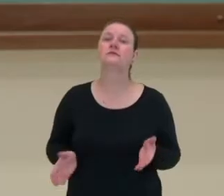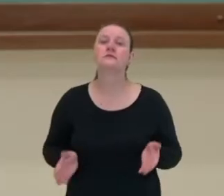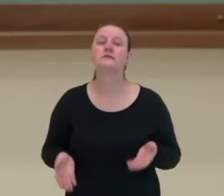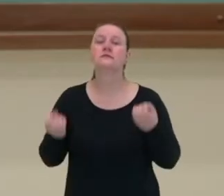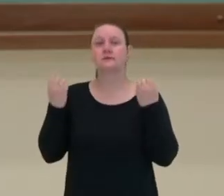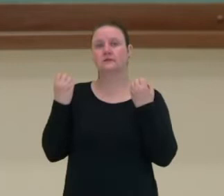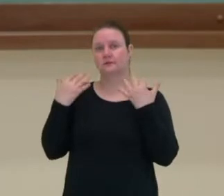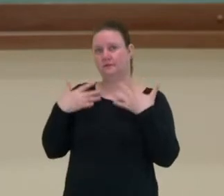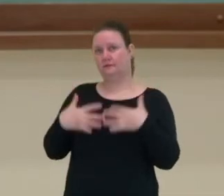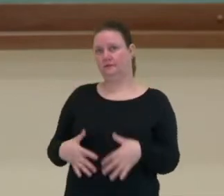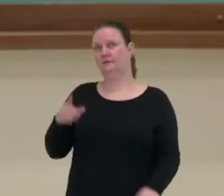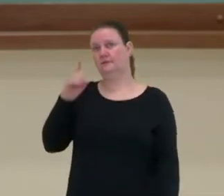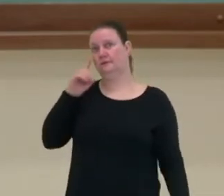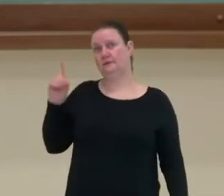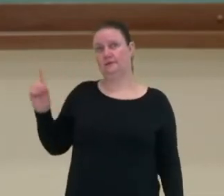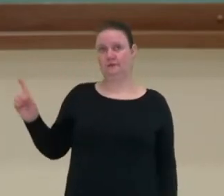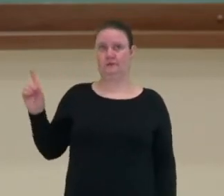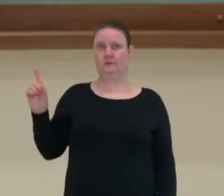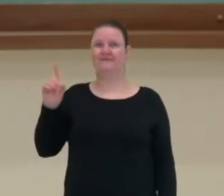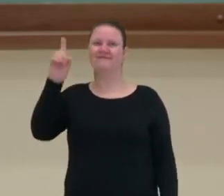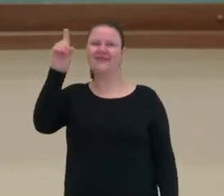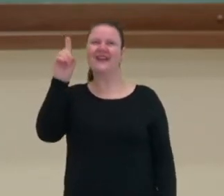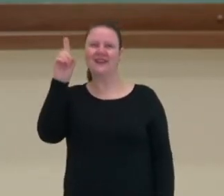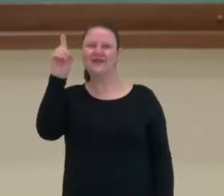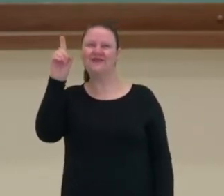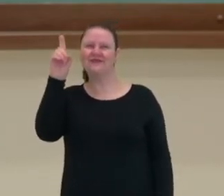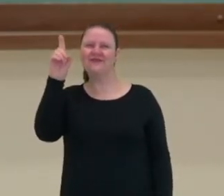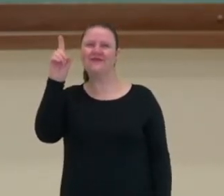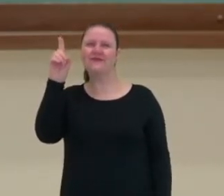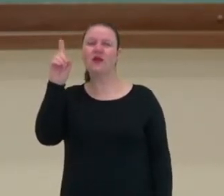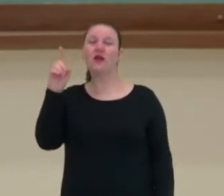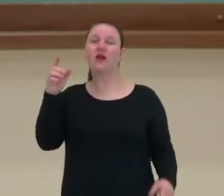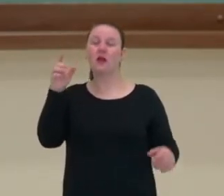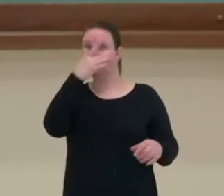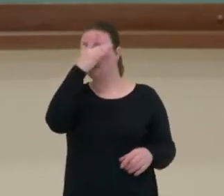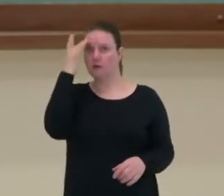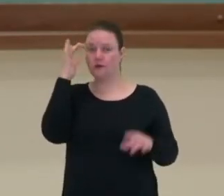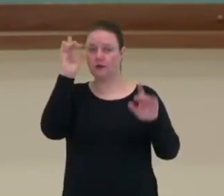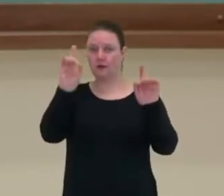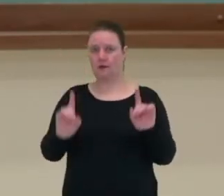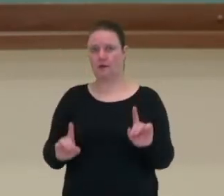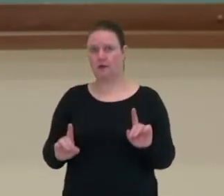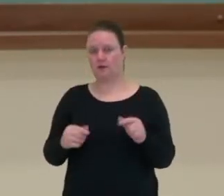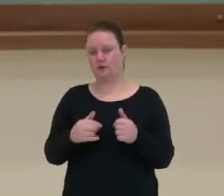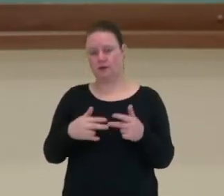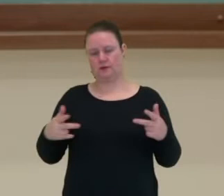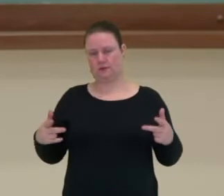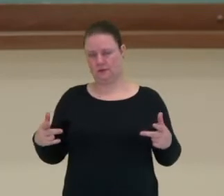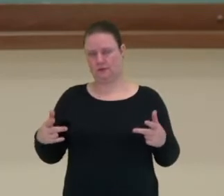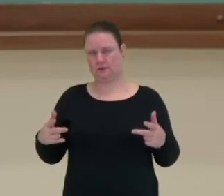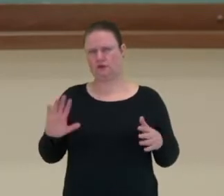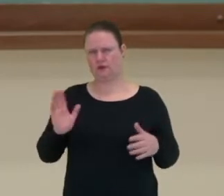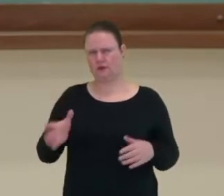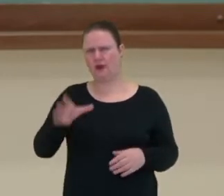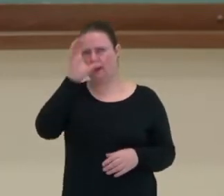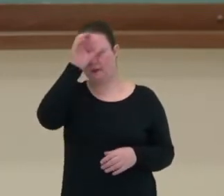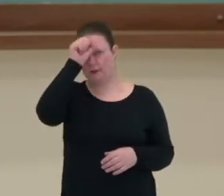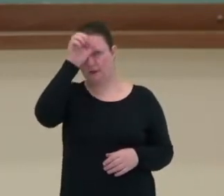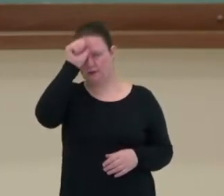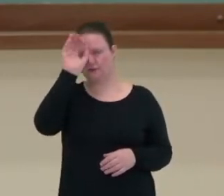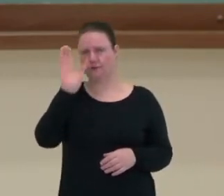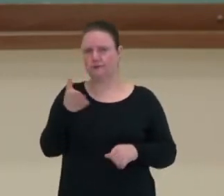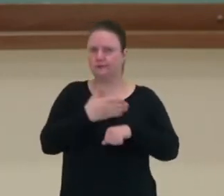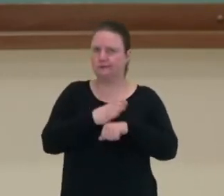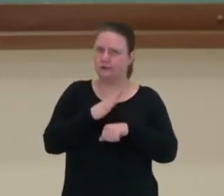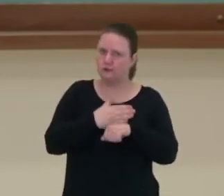um pouquinho do tiro com arco paralímpico, né? A gente já aprendeu sobre os esportes paralímpicos,